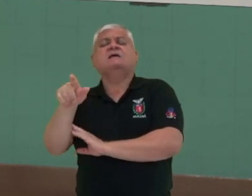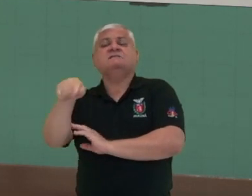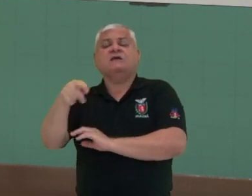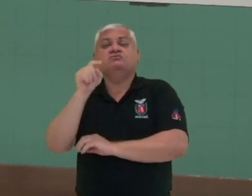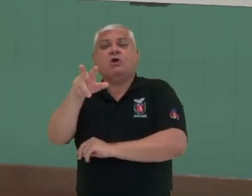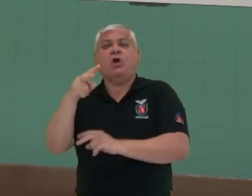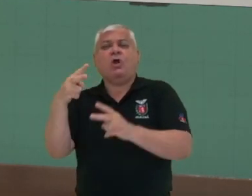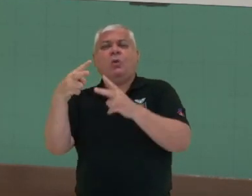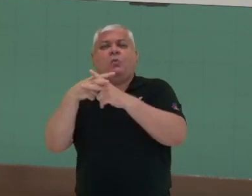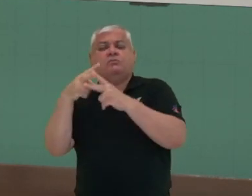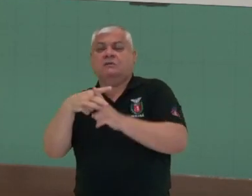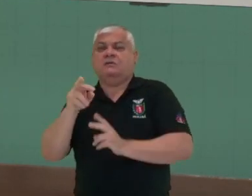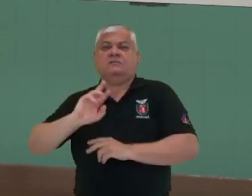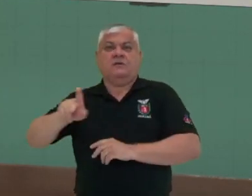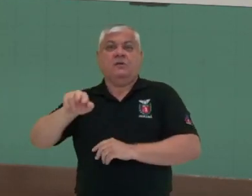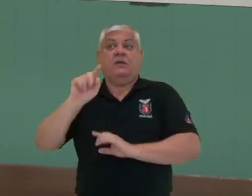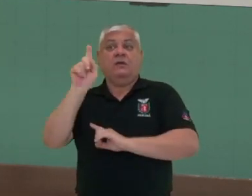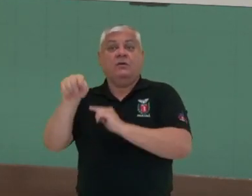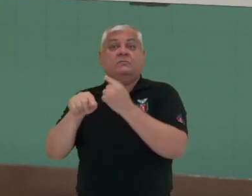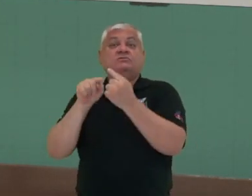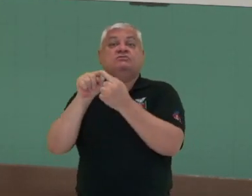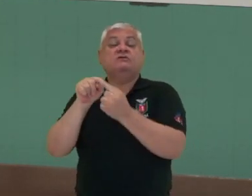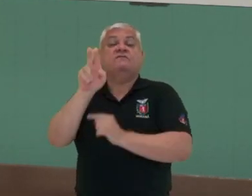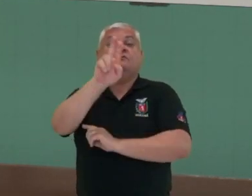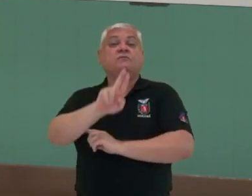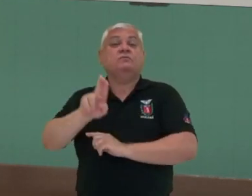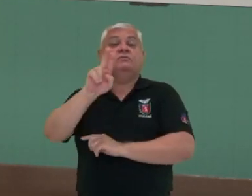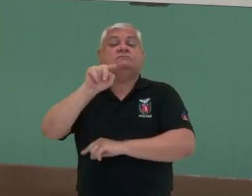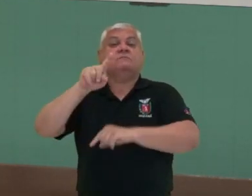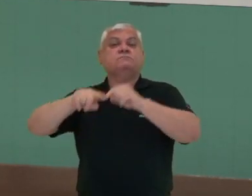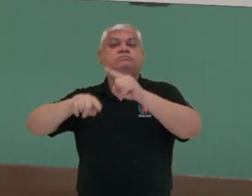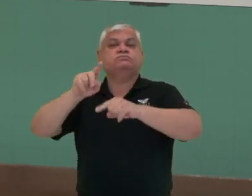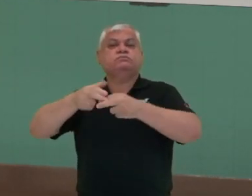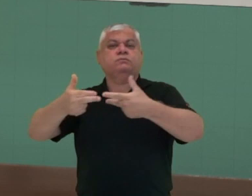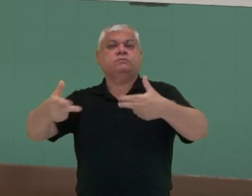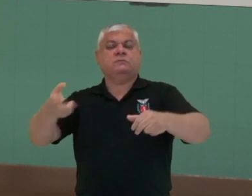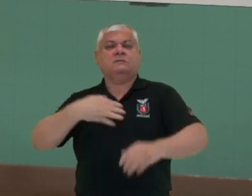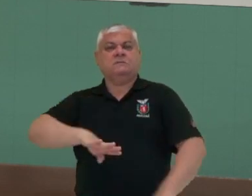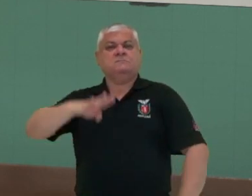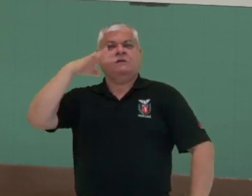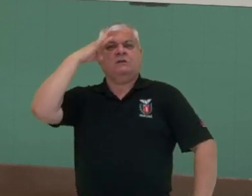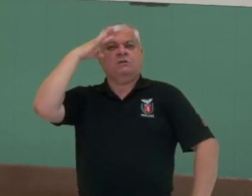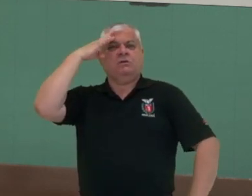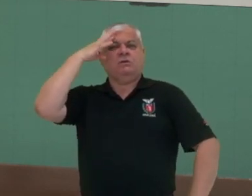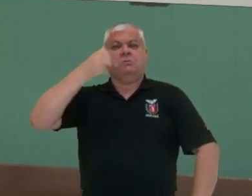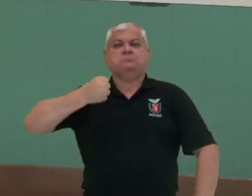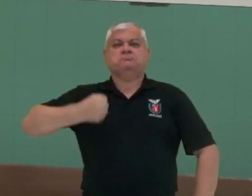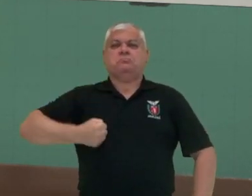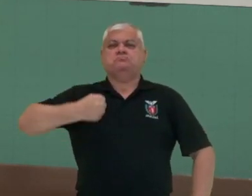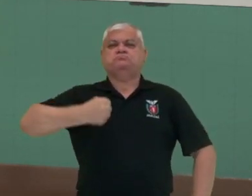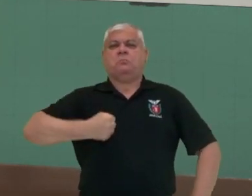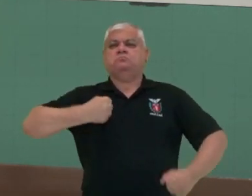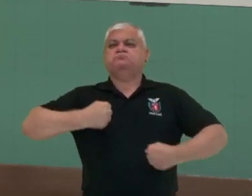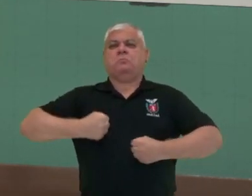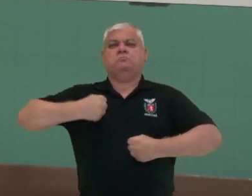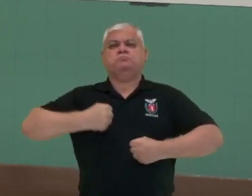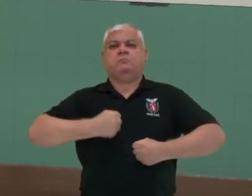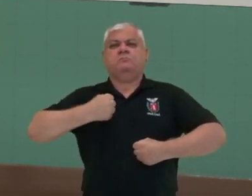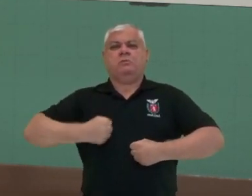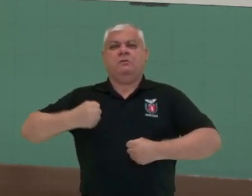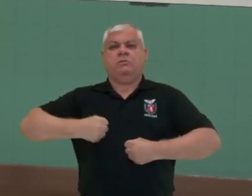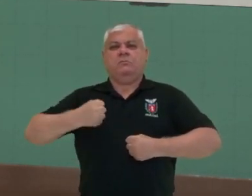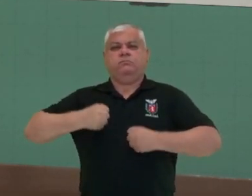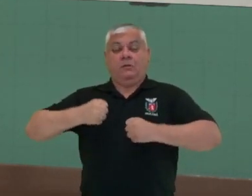um objetivo maior do uso militar daquela luta, tá? Não para